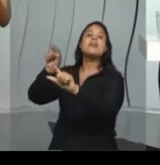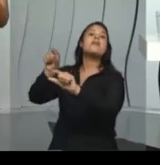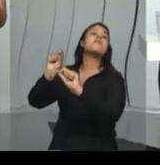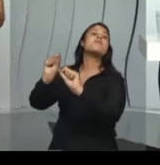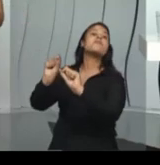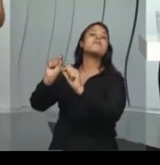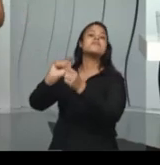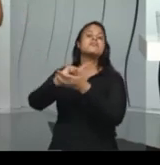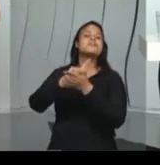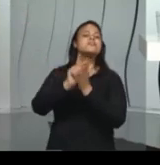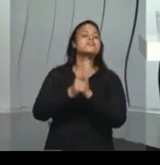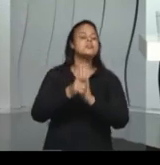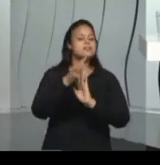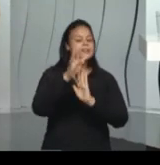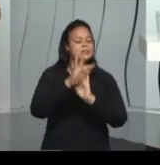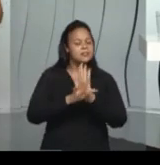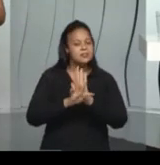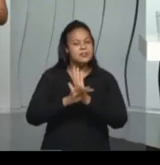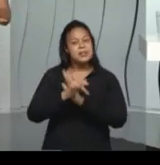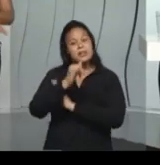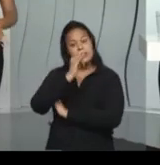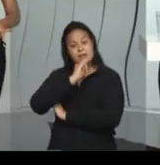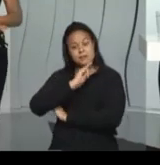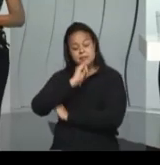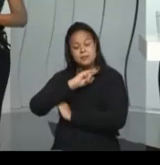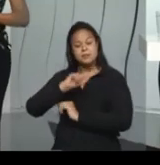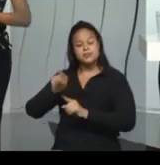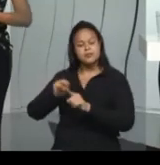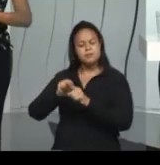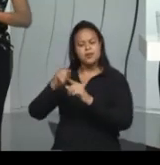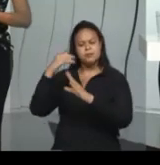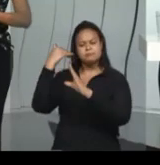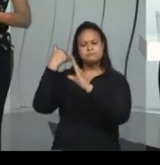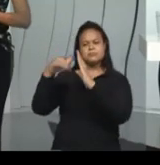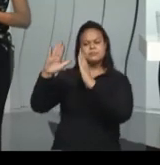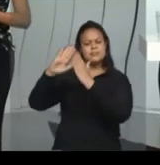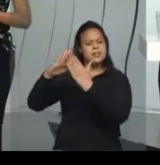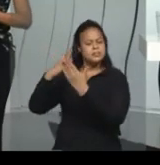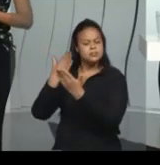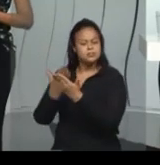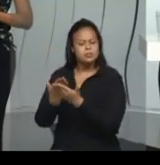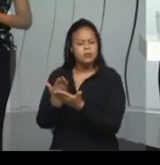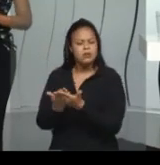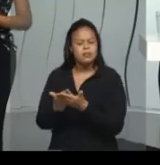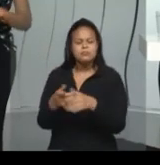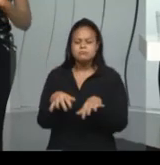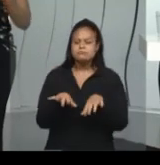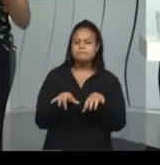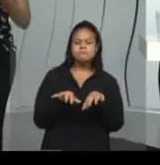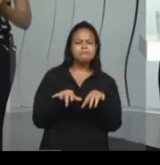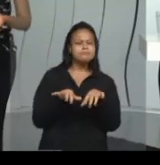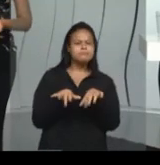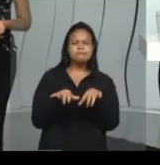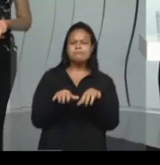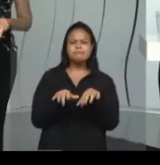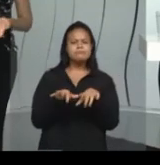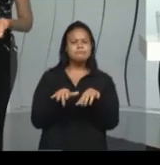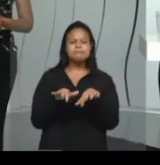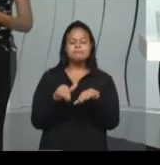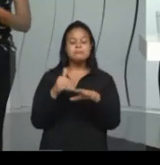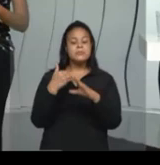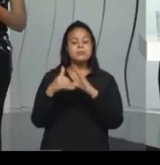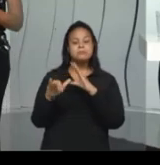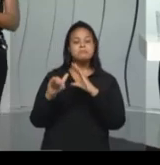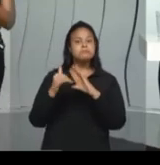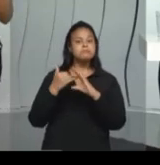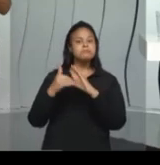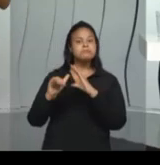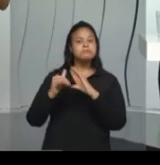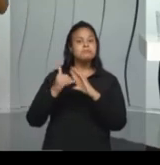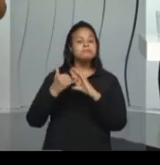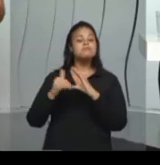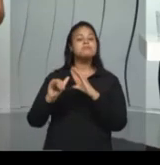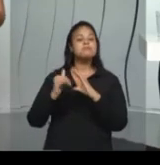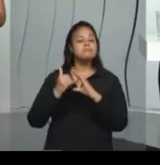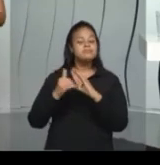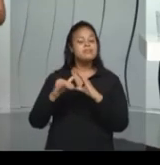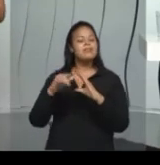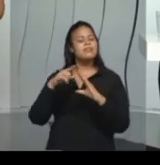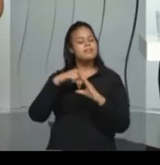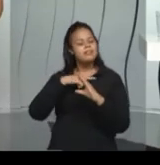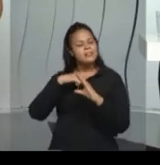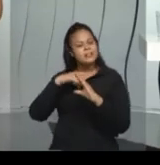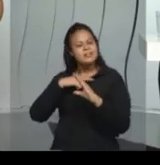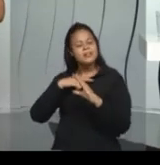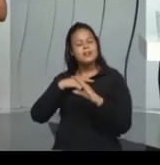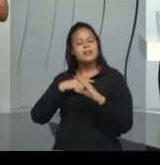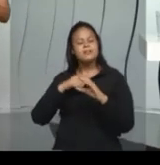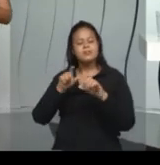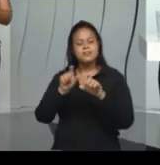uma mensagem para a sua escola, você vai lá, digitar uma mensagem no e-mail, você teve ali o